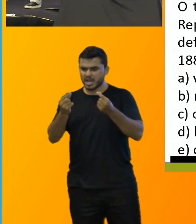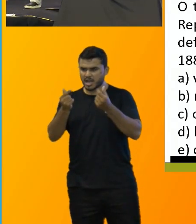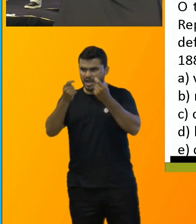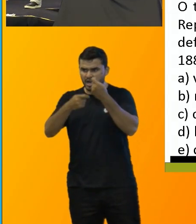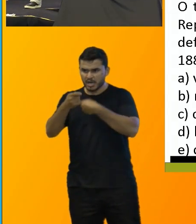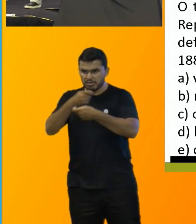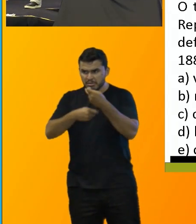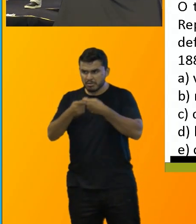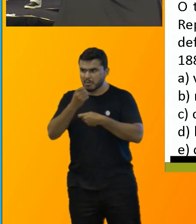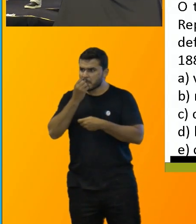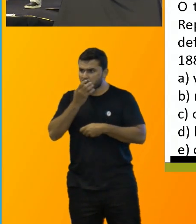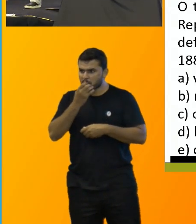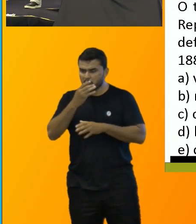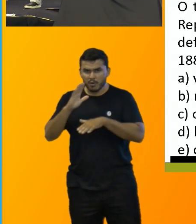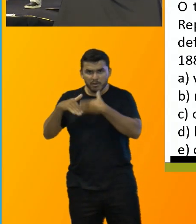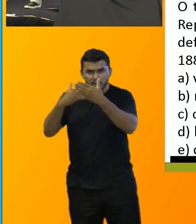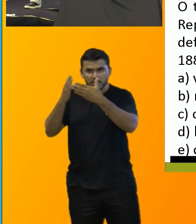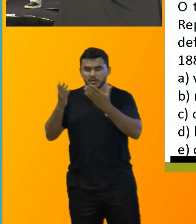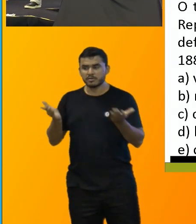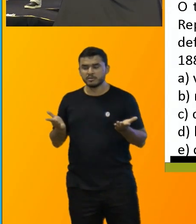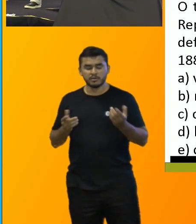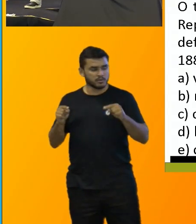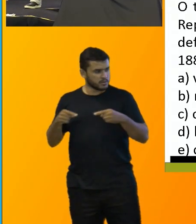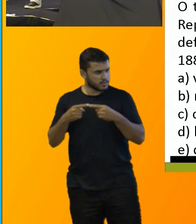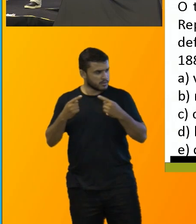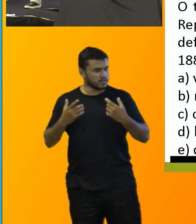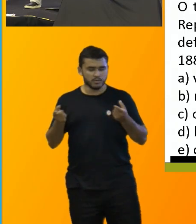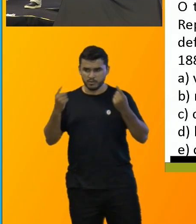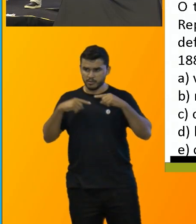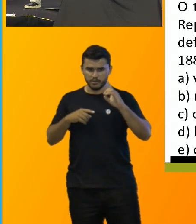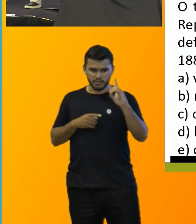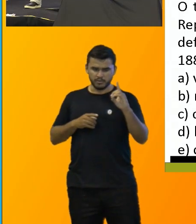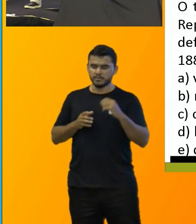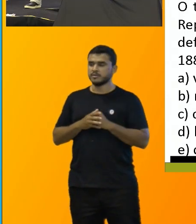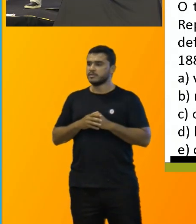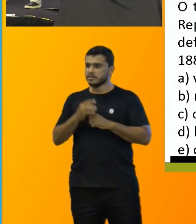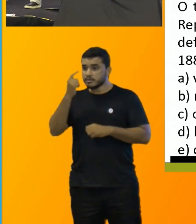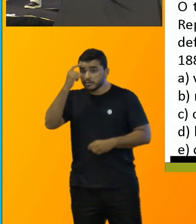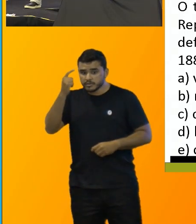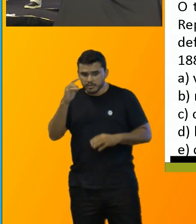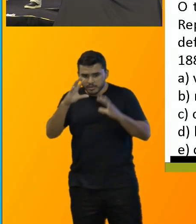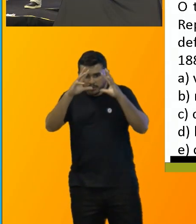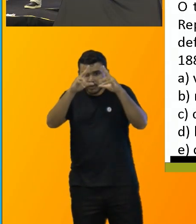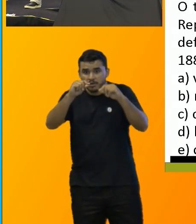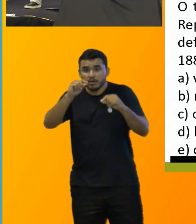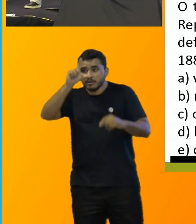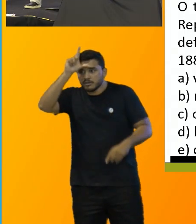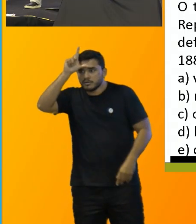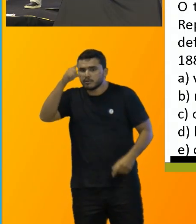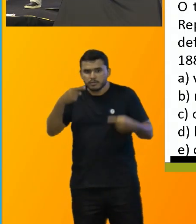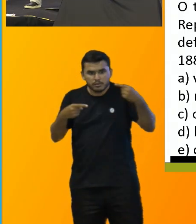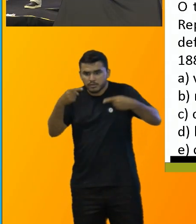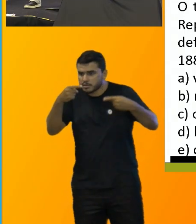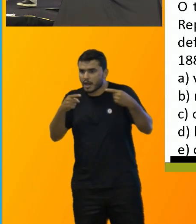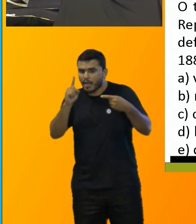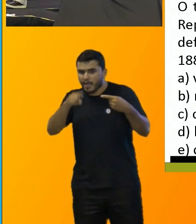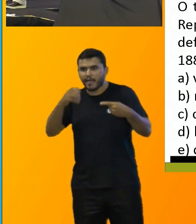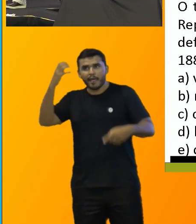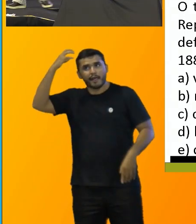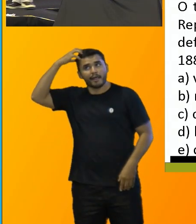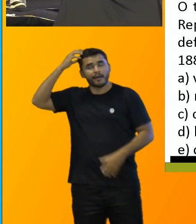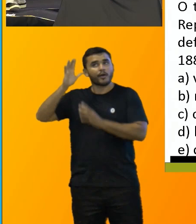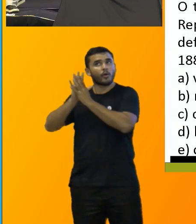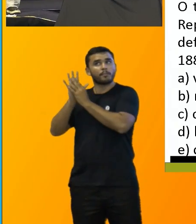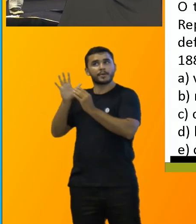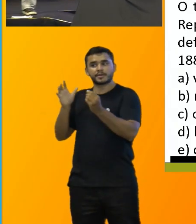será que ele foi vitorioso? Letra B. Resgatar simbolicamente as figuras políticas ligadas à monarquia. Será